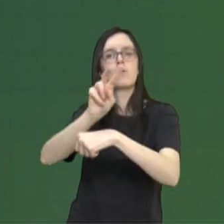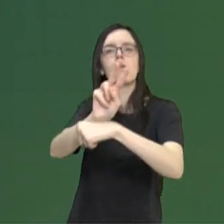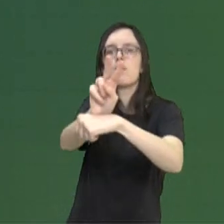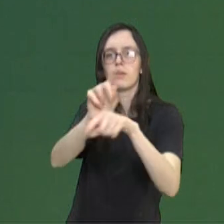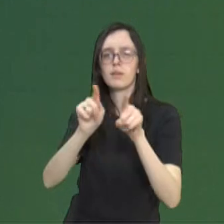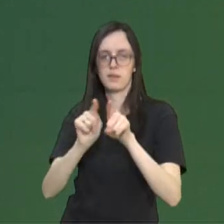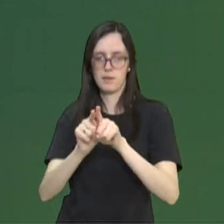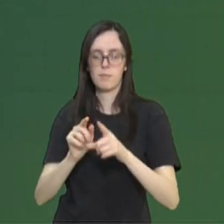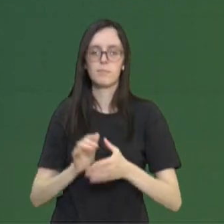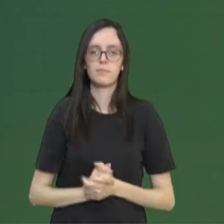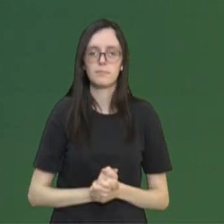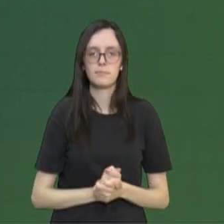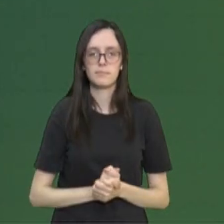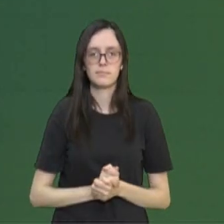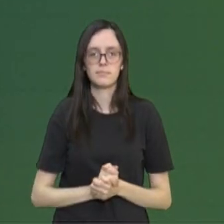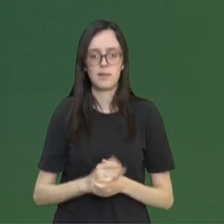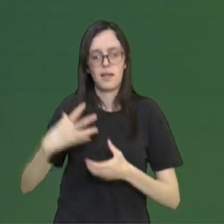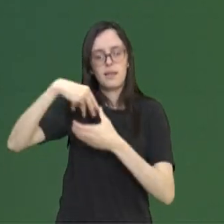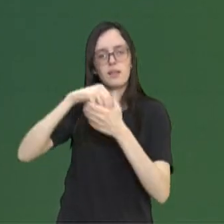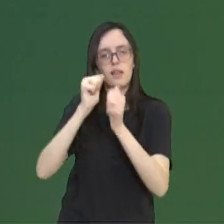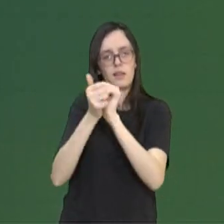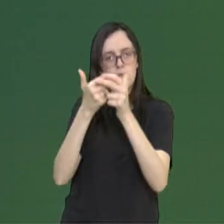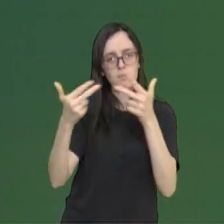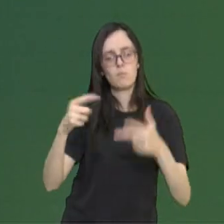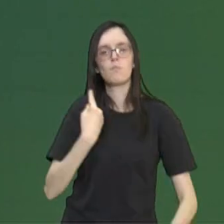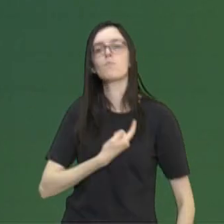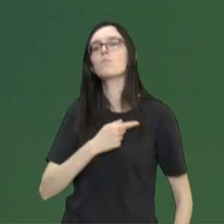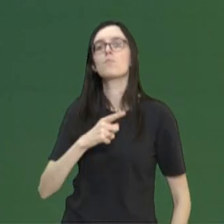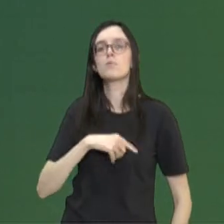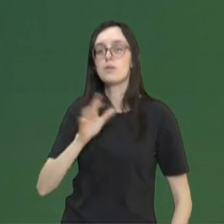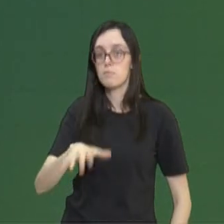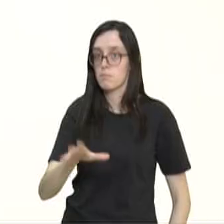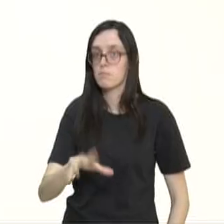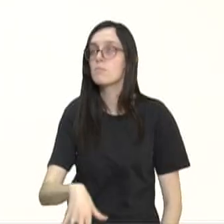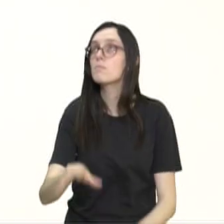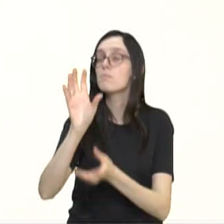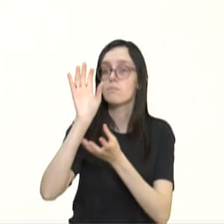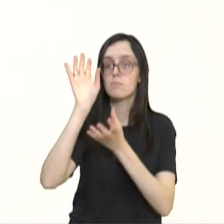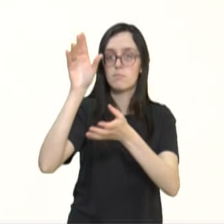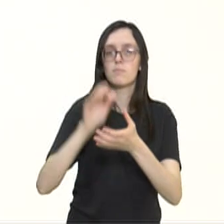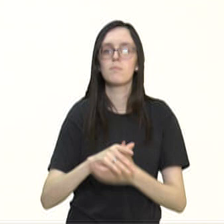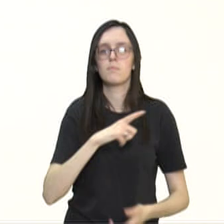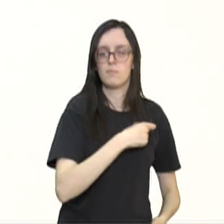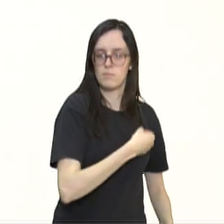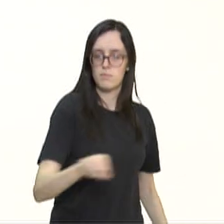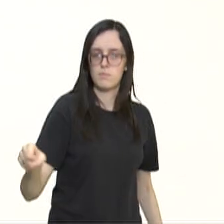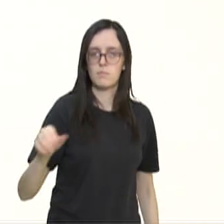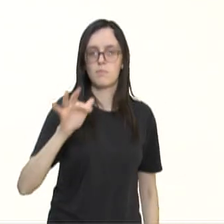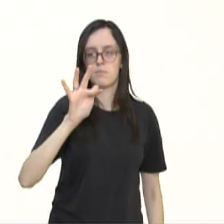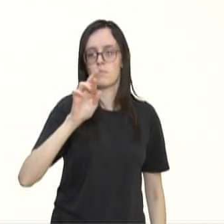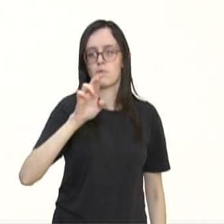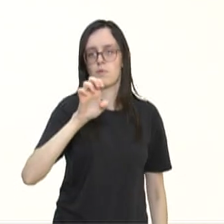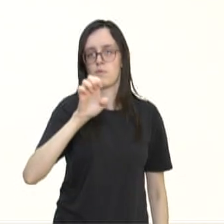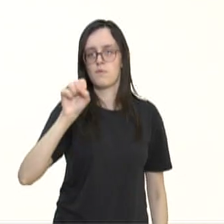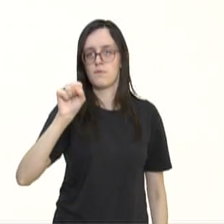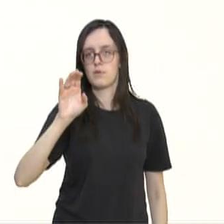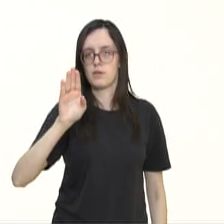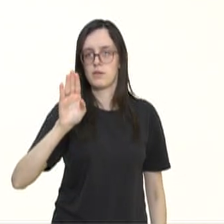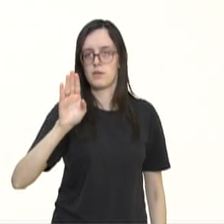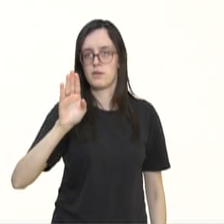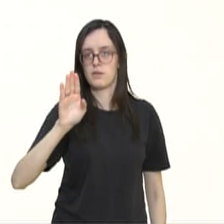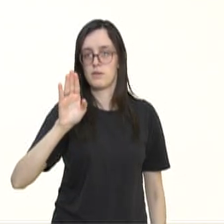gente chama, que é a marcação individual, mas ela pode ser por setor, setor da quadra, setor do campo, né? Do espaço onde